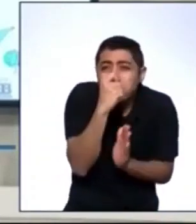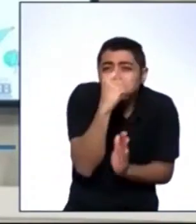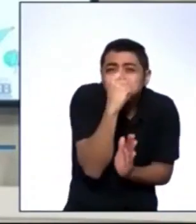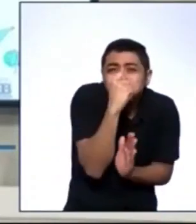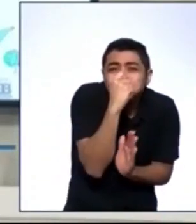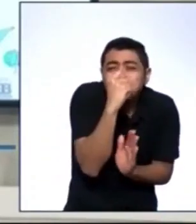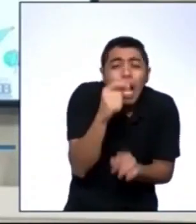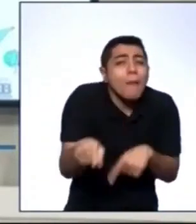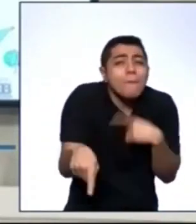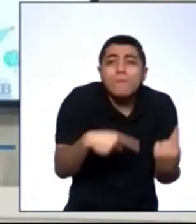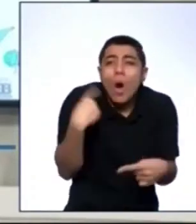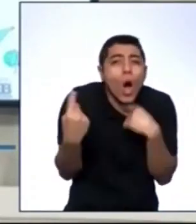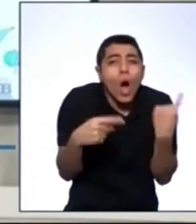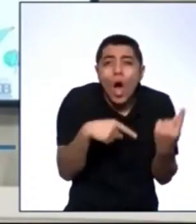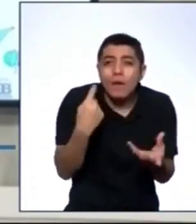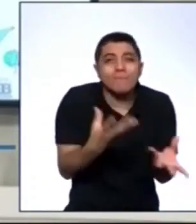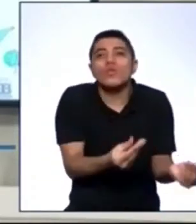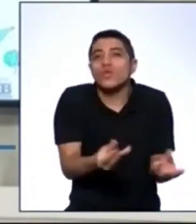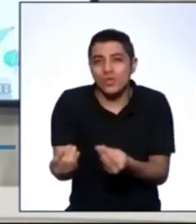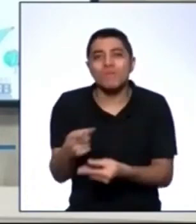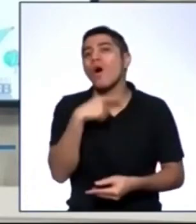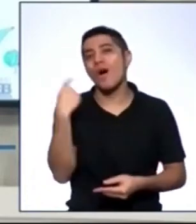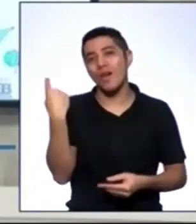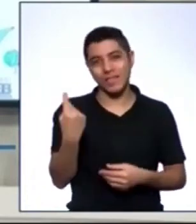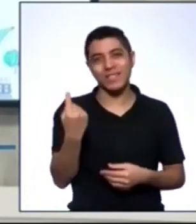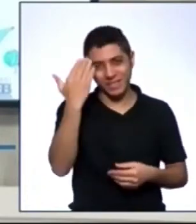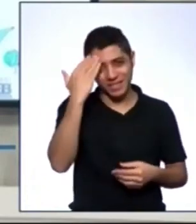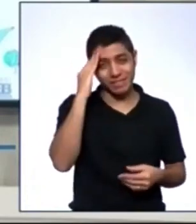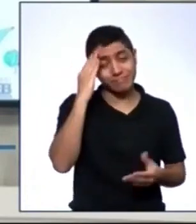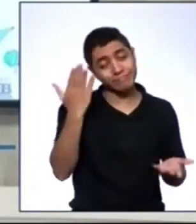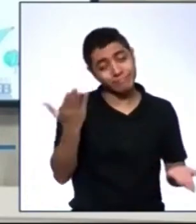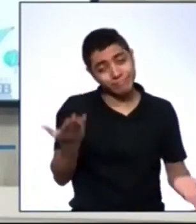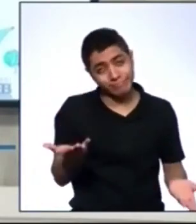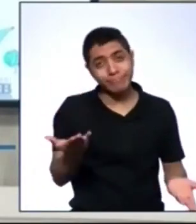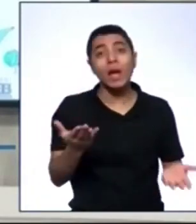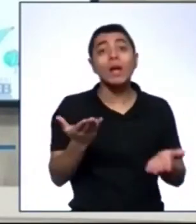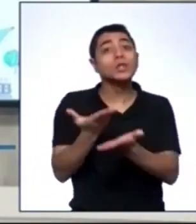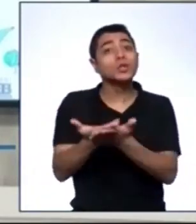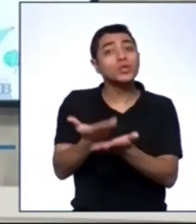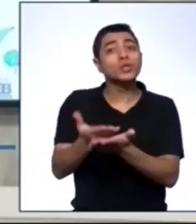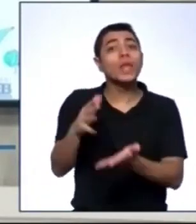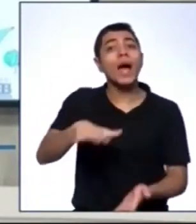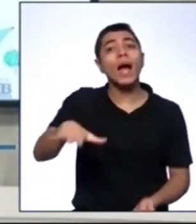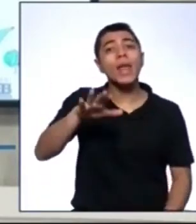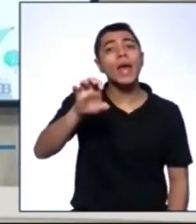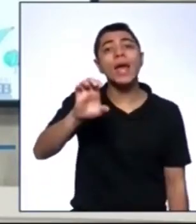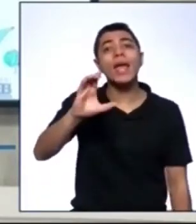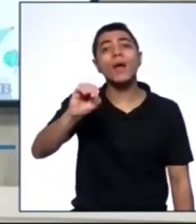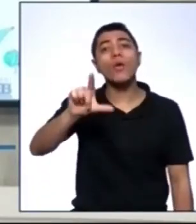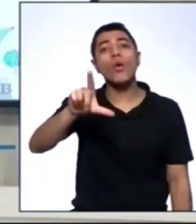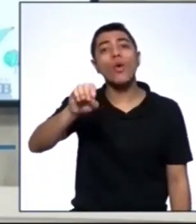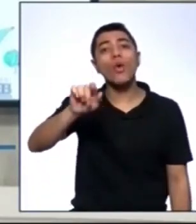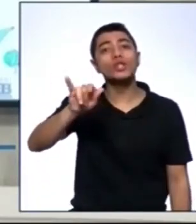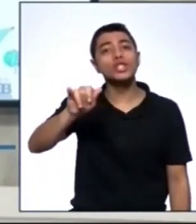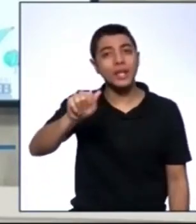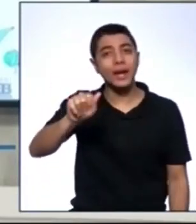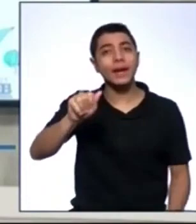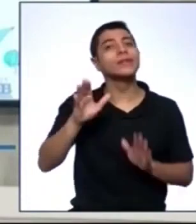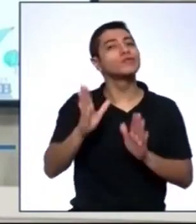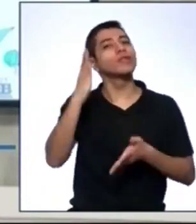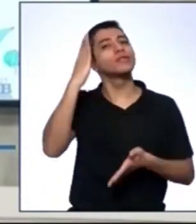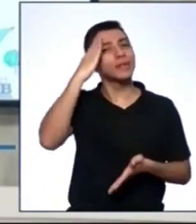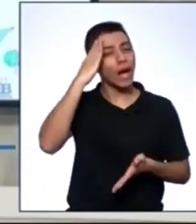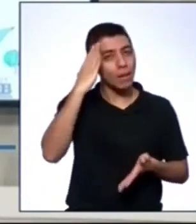que se eu aumento a quantidade de matéria orgânica morta, quem que vai ter que aumentar para comer essa